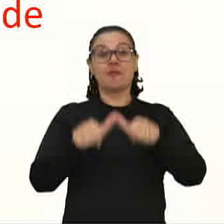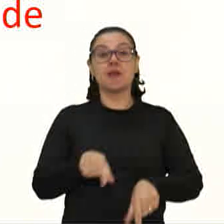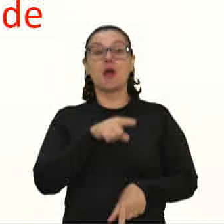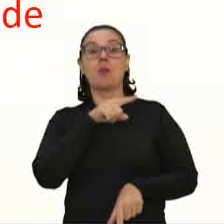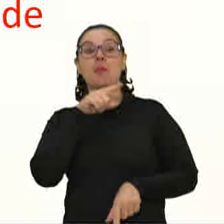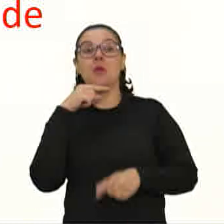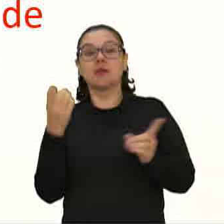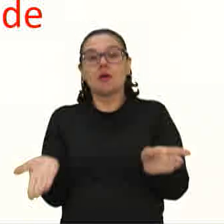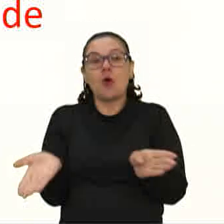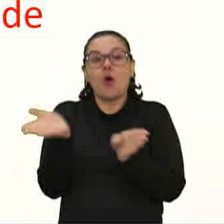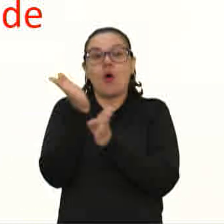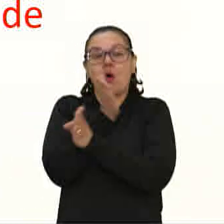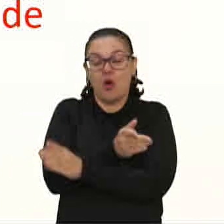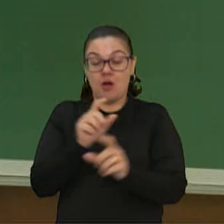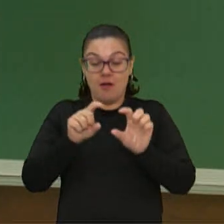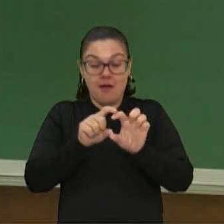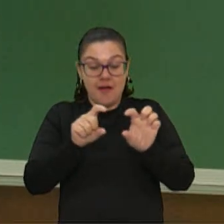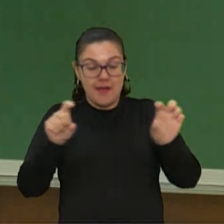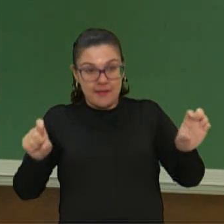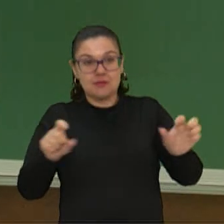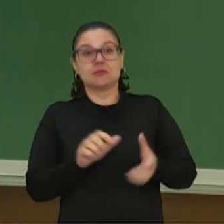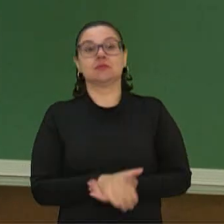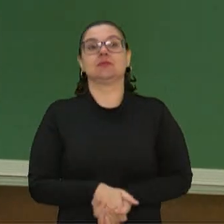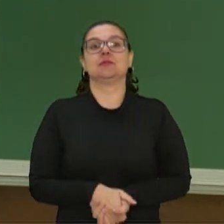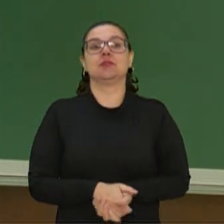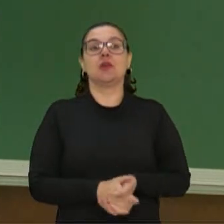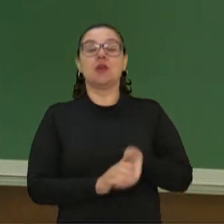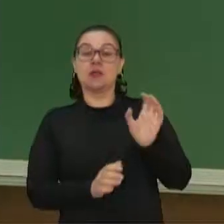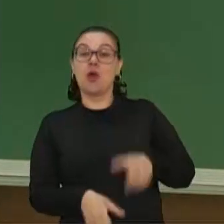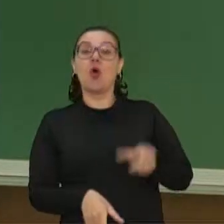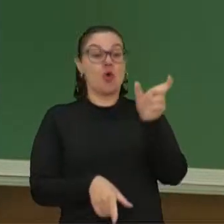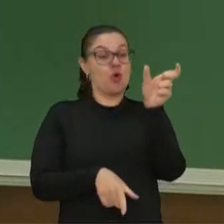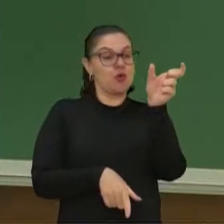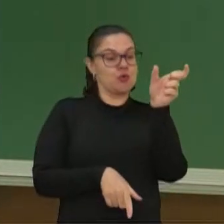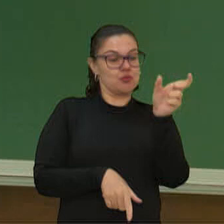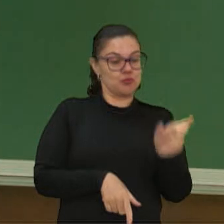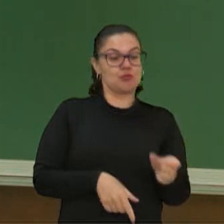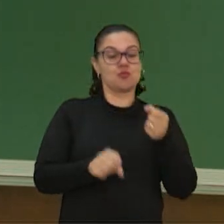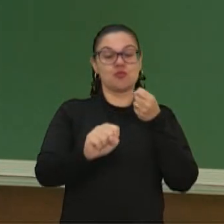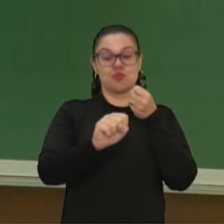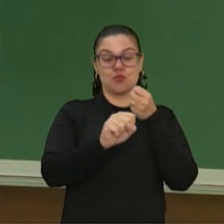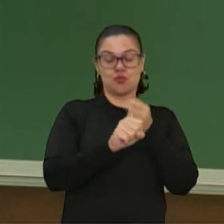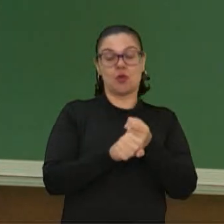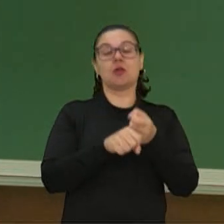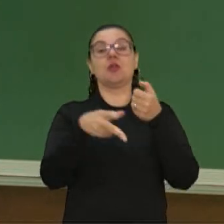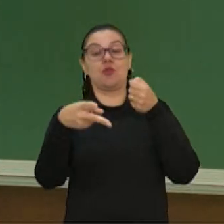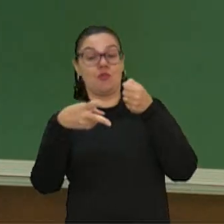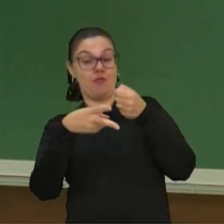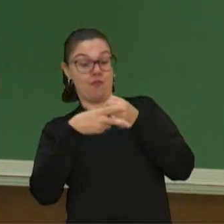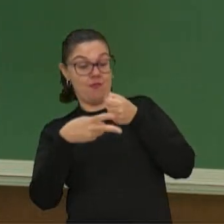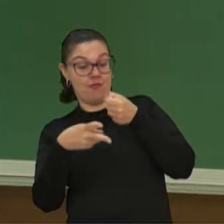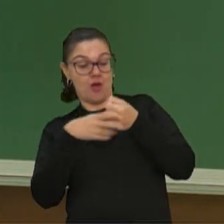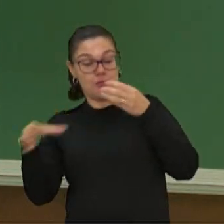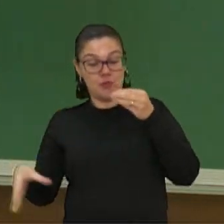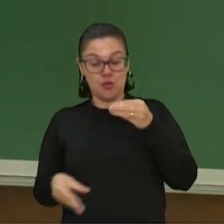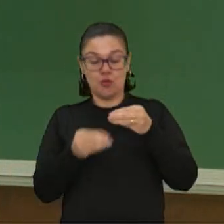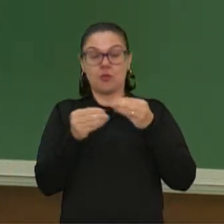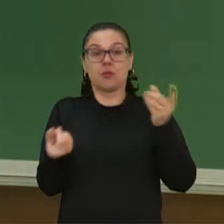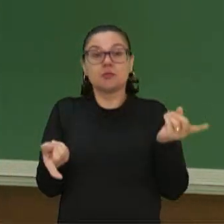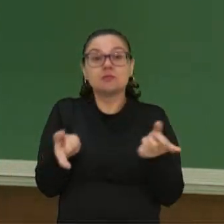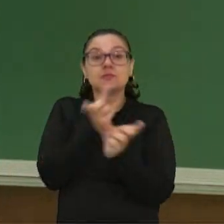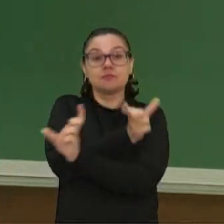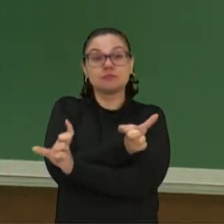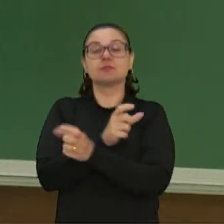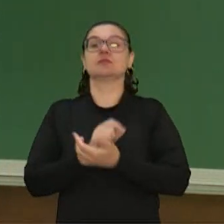ficam fartos. Esta seria a ordem canônica, sujeito, verbo, complemento. Eu reproduzi esses versos que estão invertidos